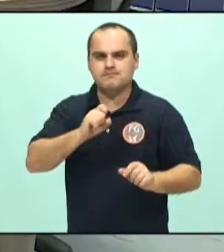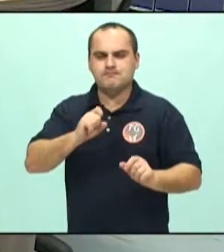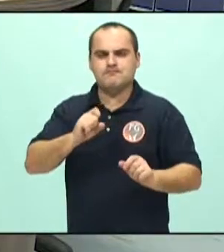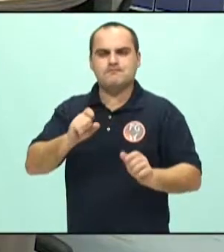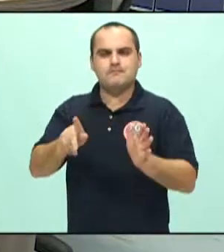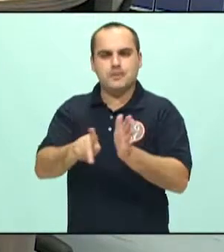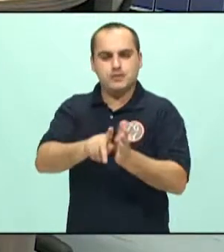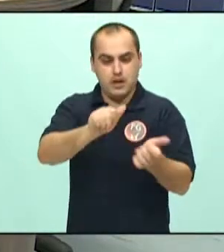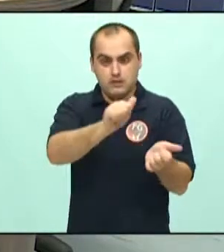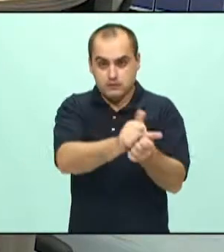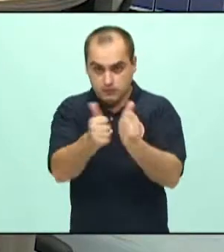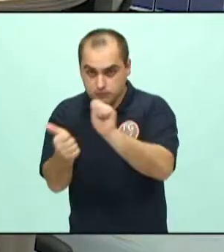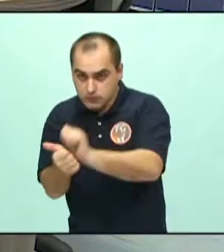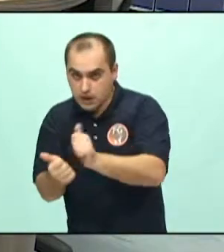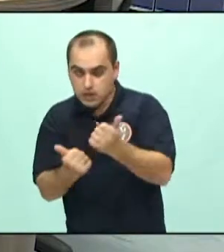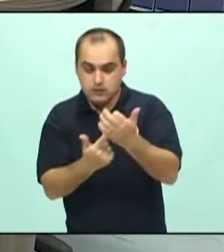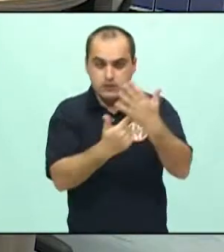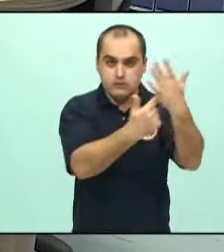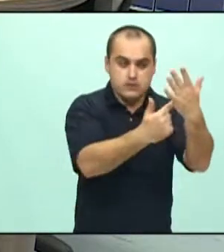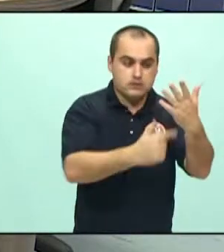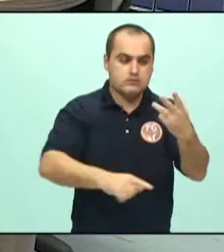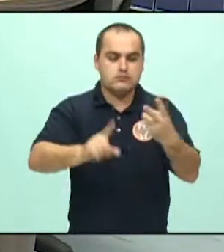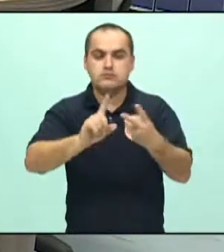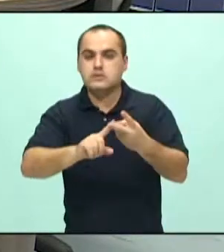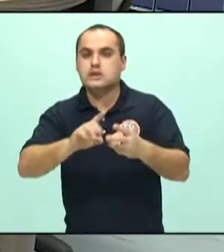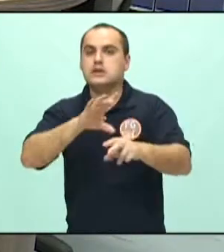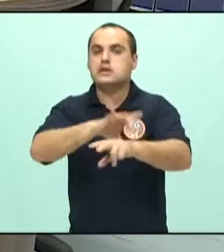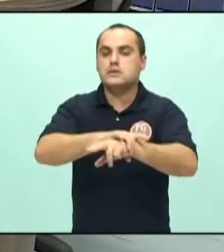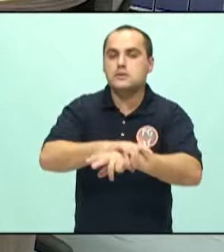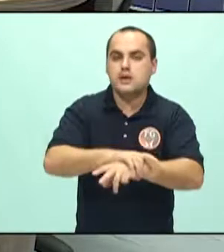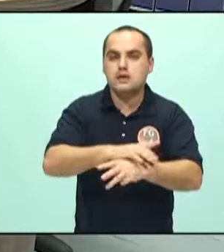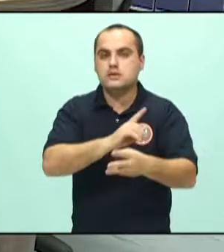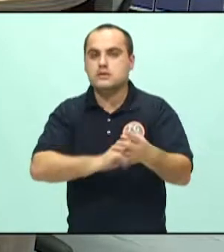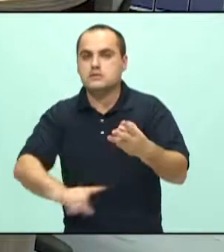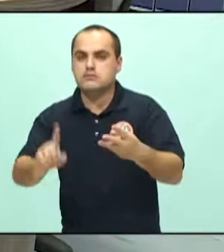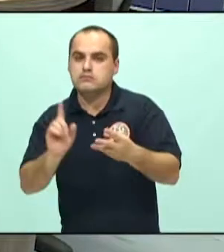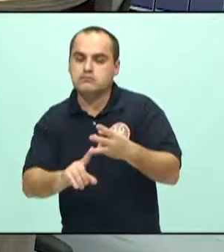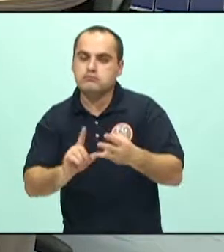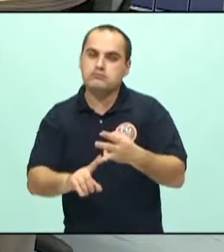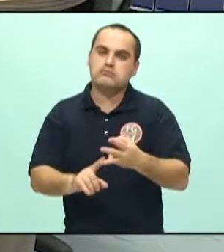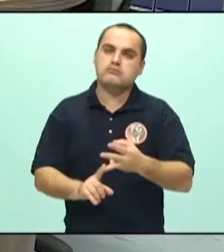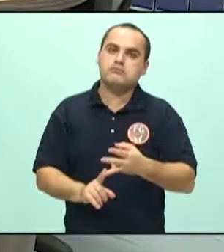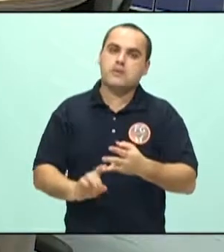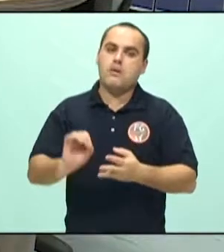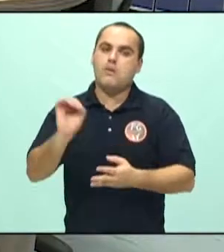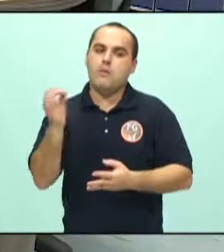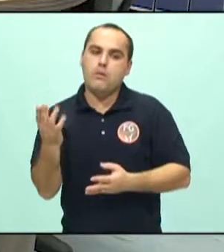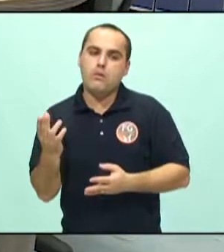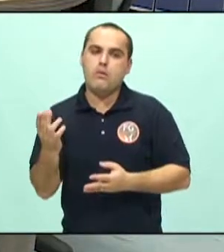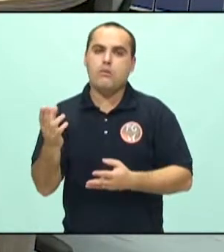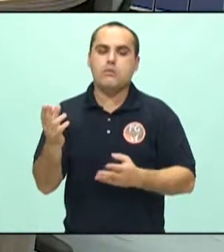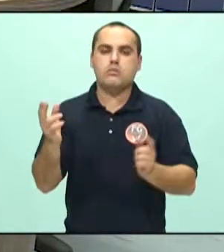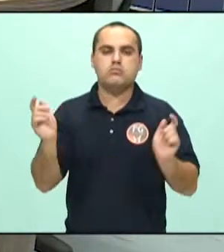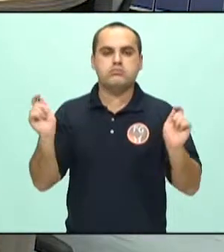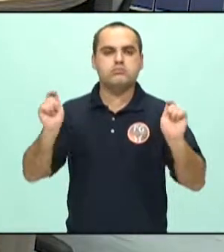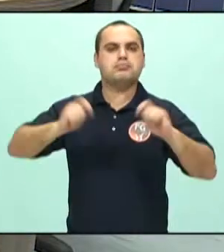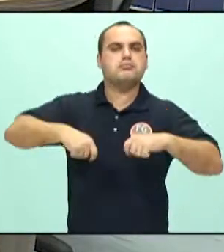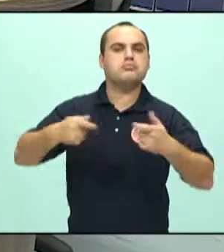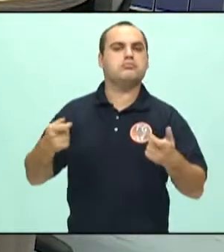A adaptação às novas tecnologias, a segurança no trabalho ou a capacidade de